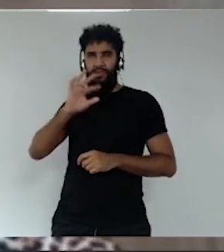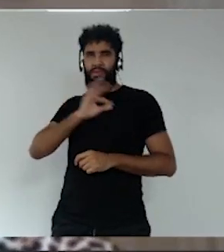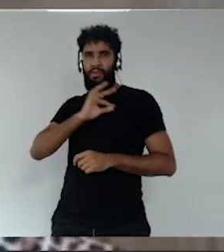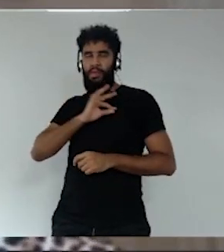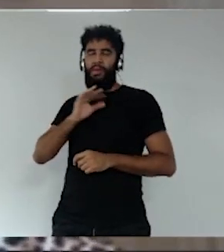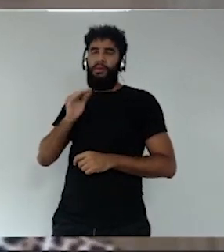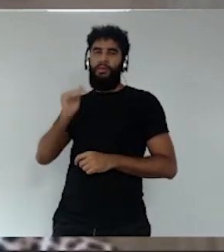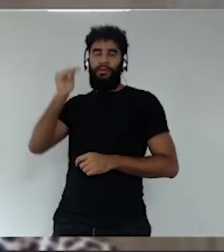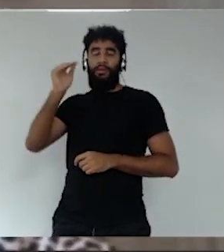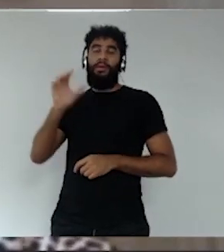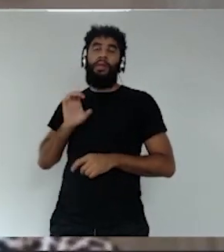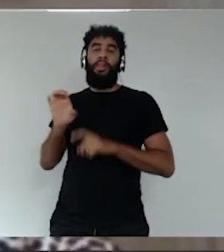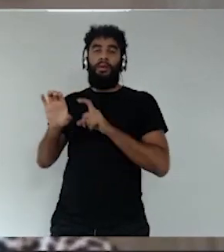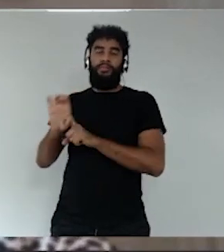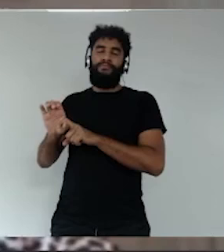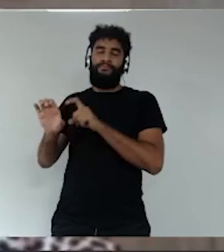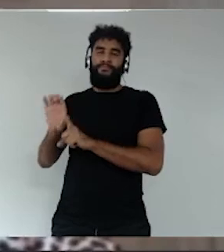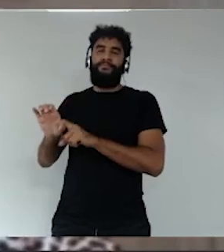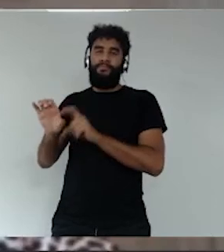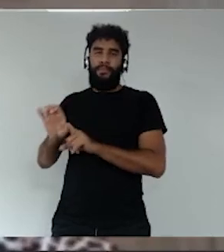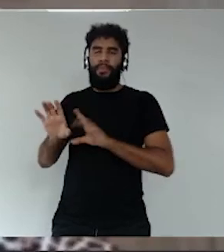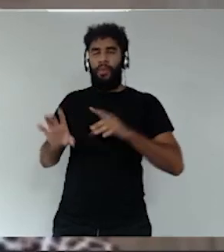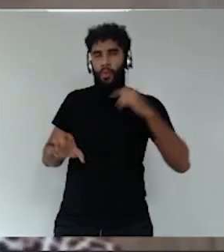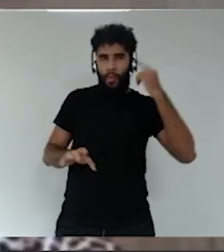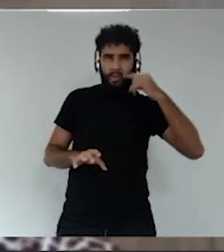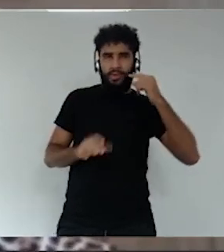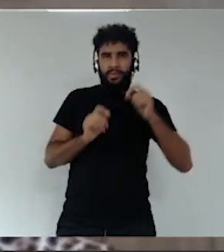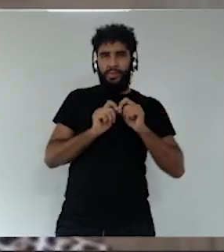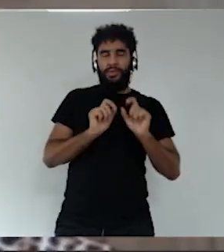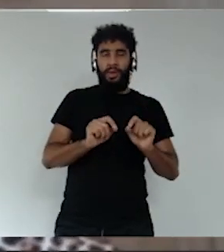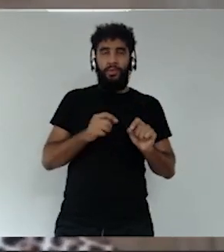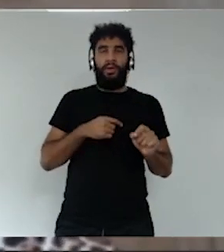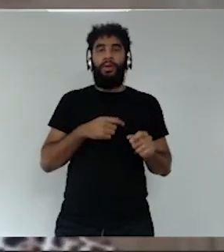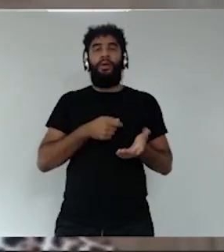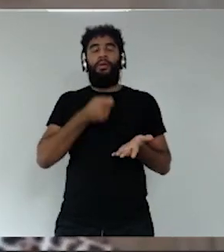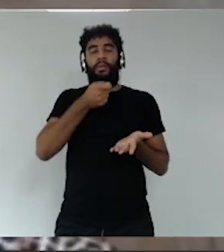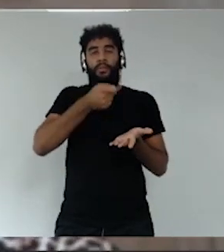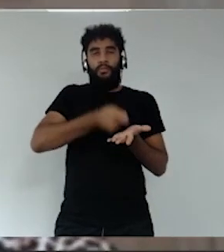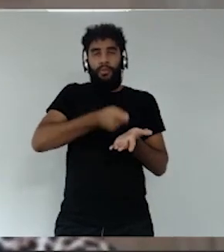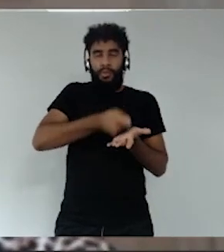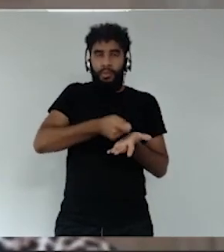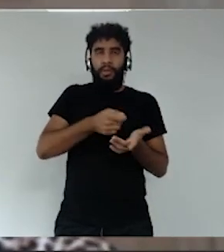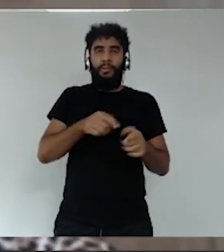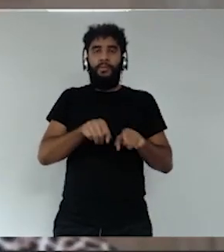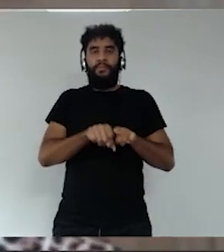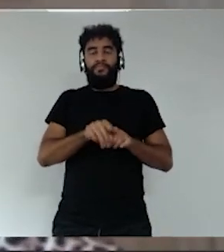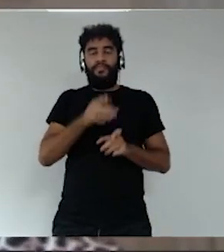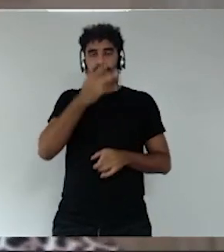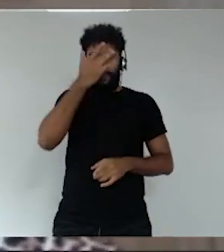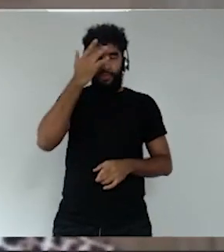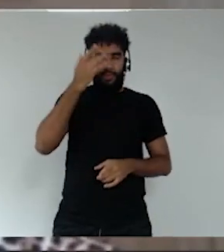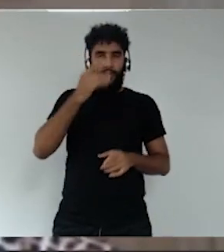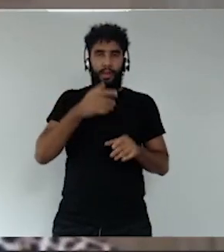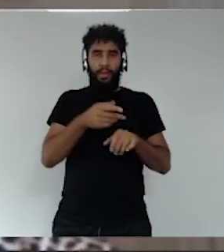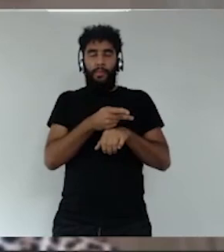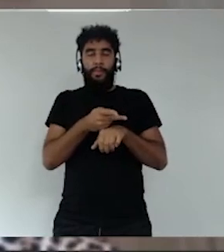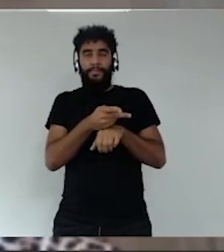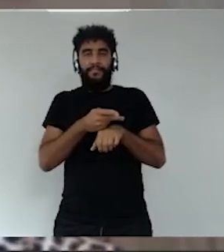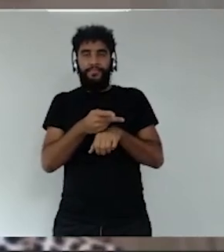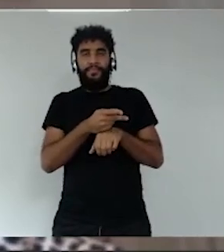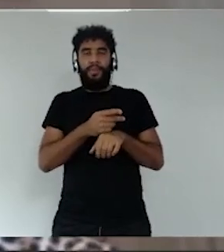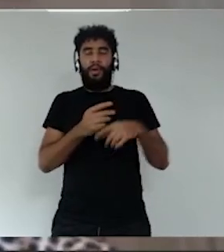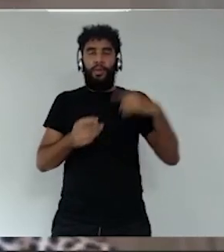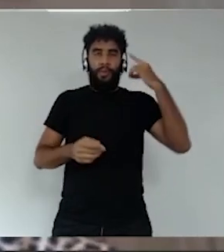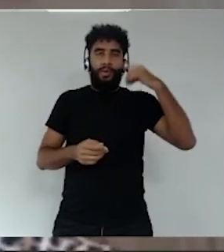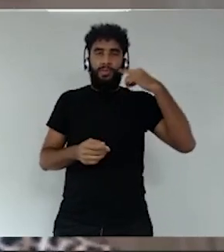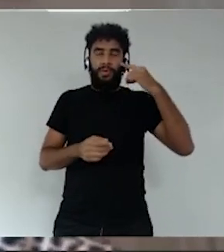até recentemente, era formado para litigar, para fazer peça, defender tese jurídica. A pessoa, ela procura o advogado, ela quer ingressar